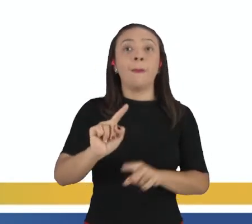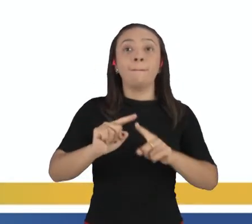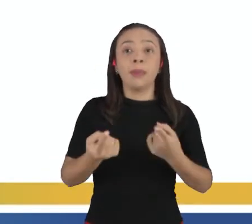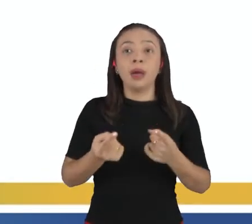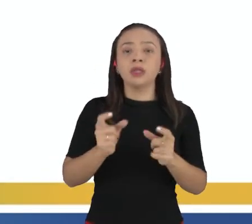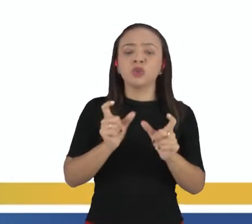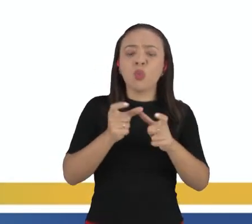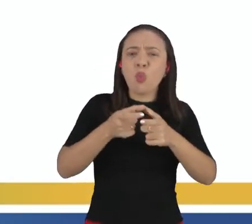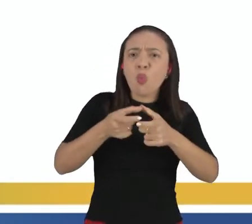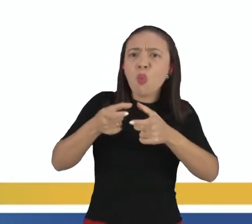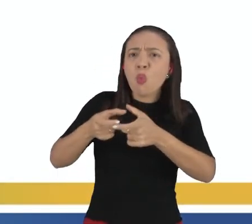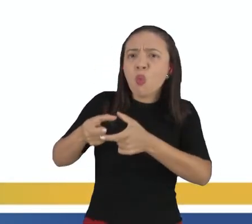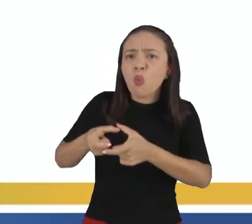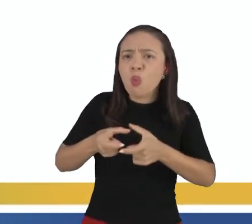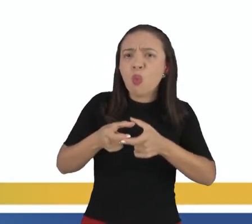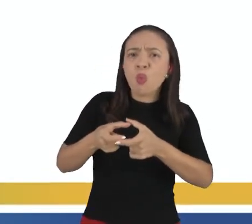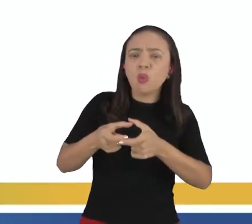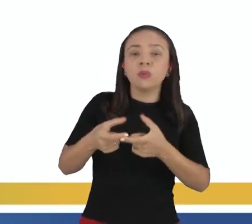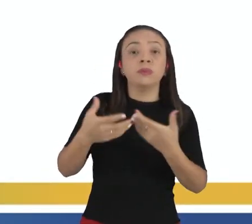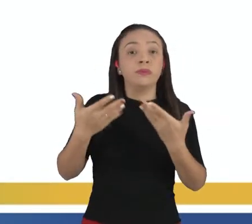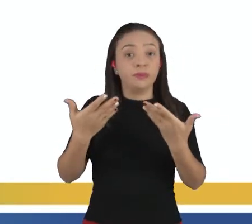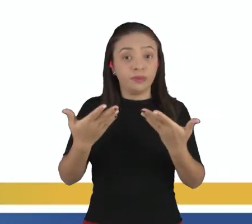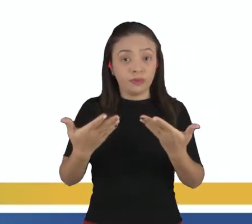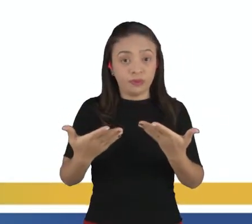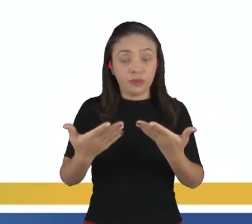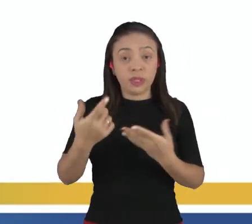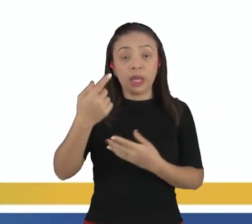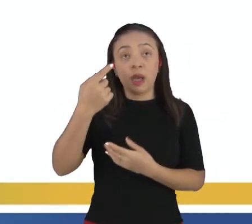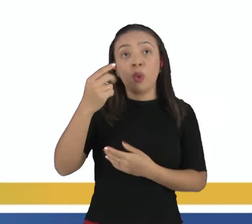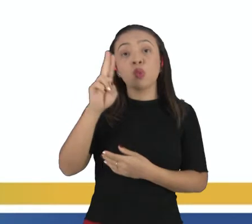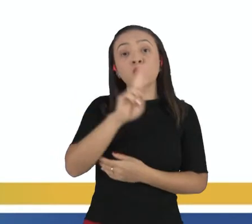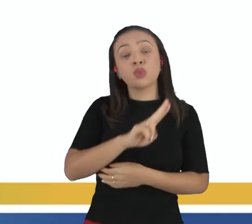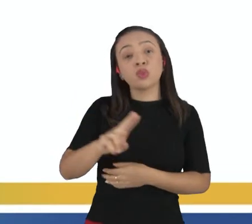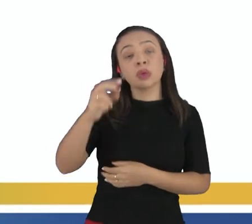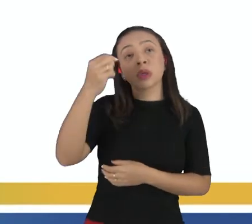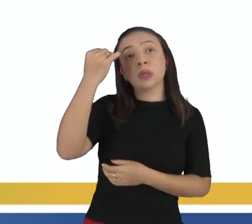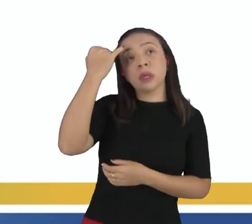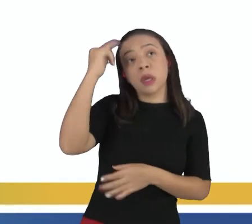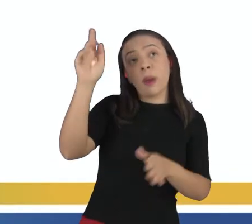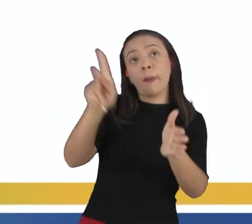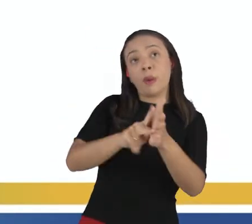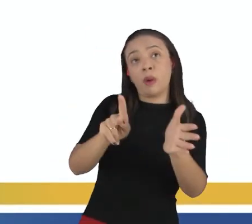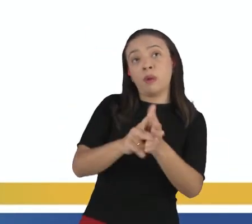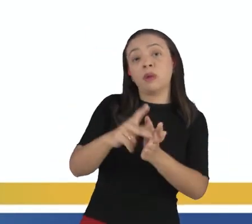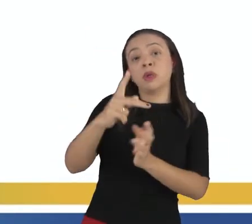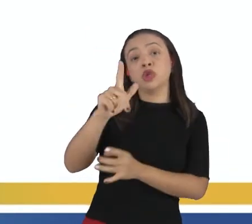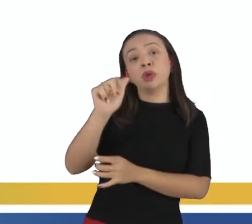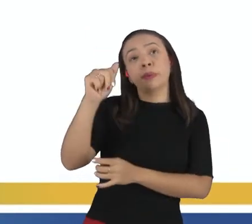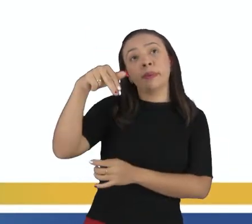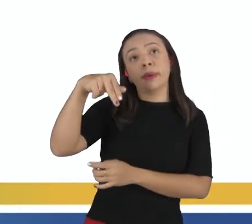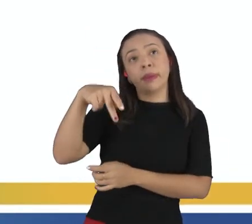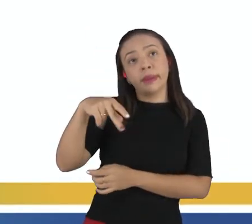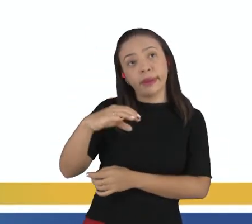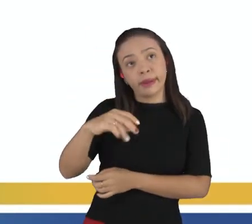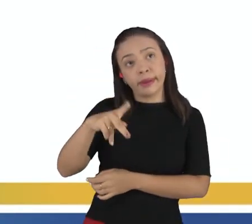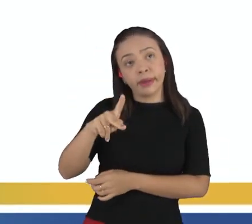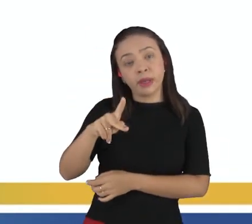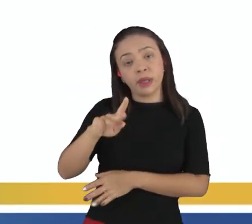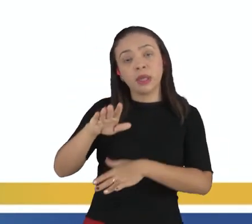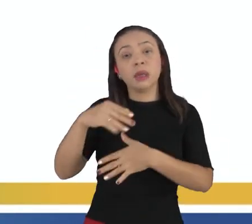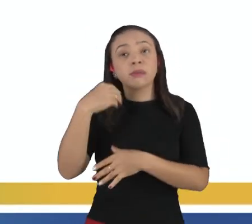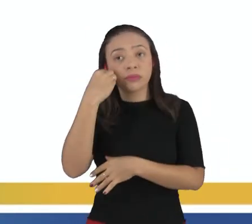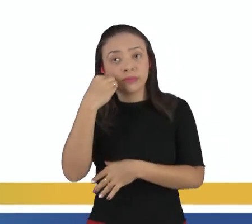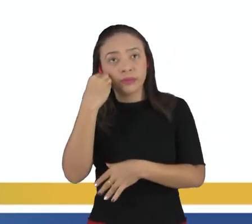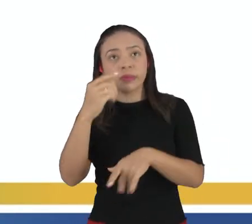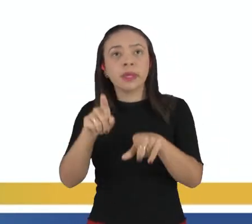pequenos pacotes. Então, a partir das ideias de Max Planck, Bohr realizou seus experimentos e definiu o quê?